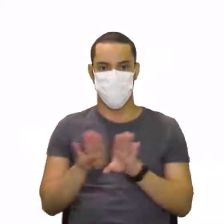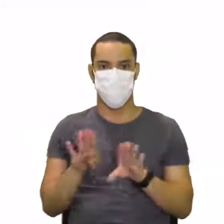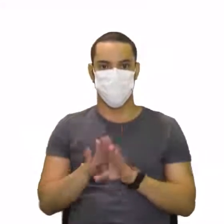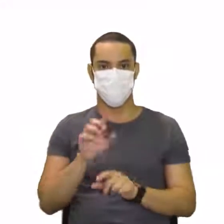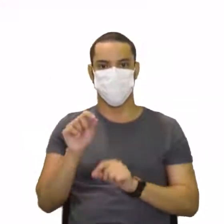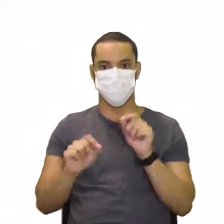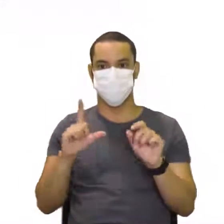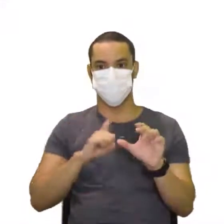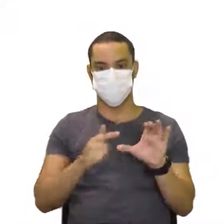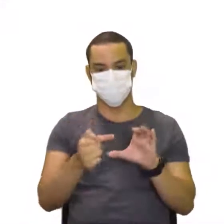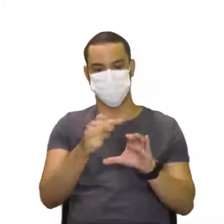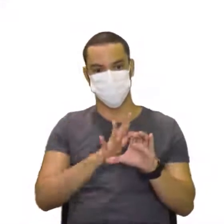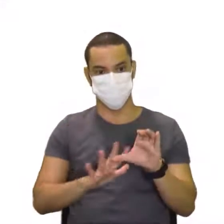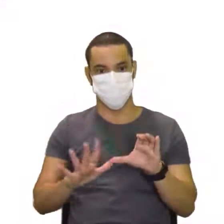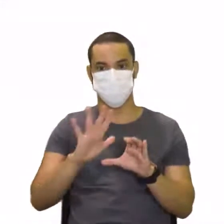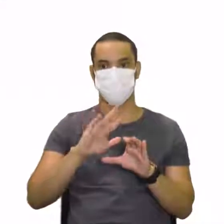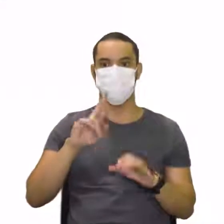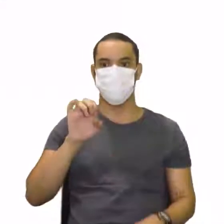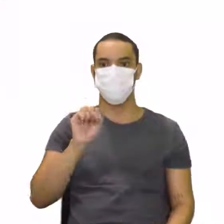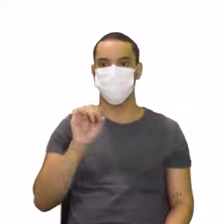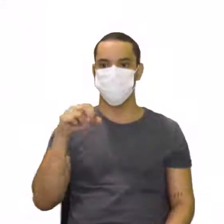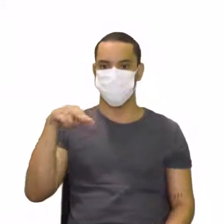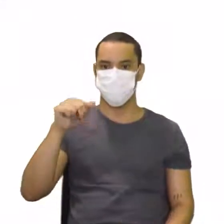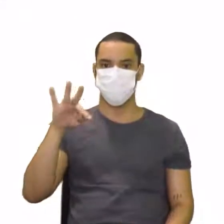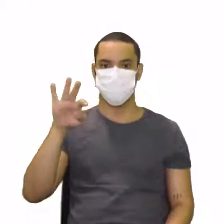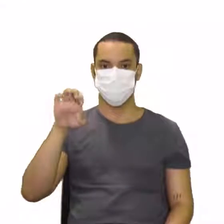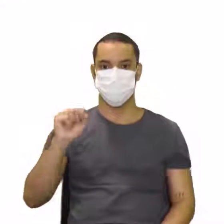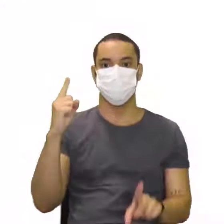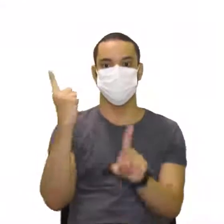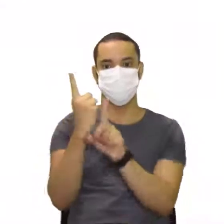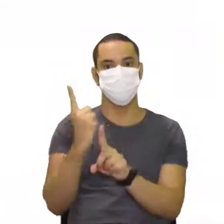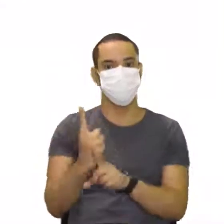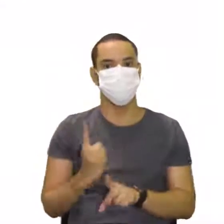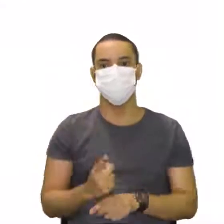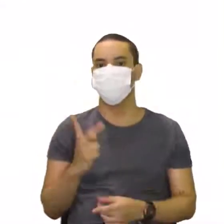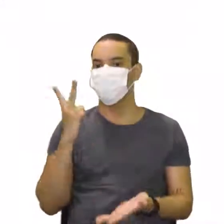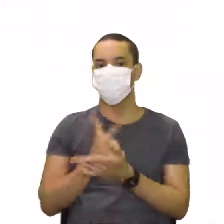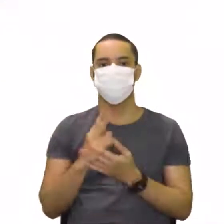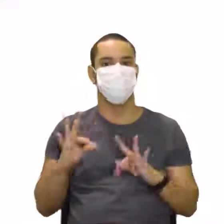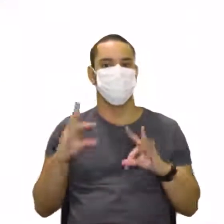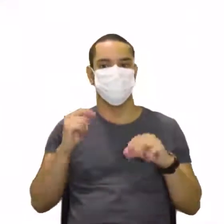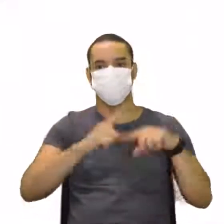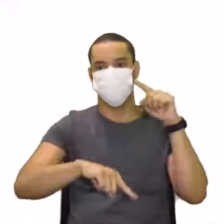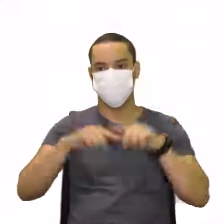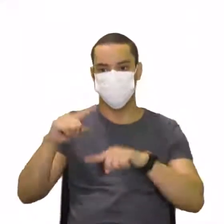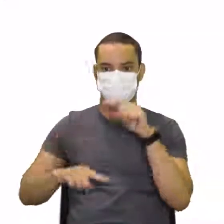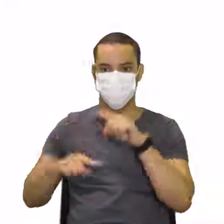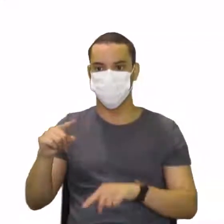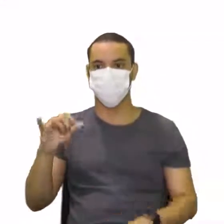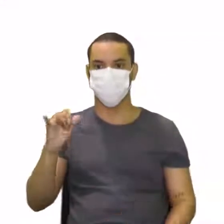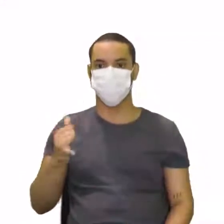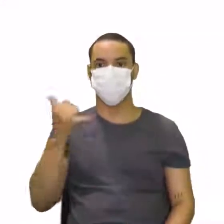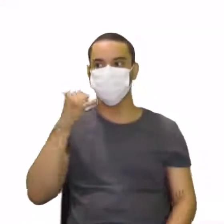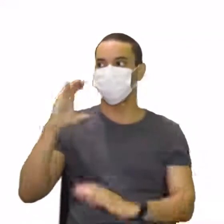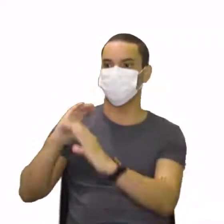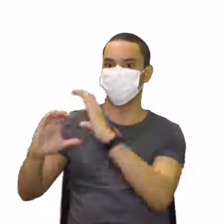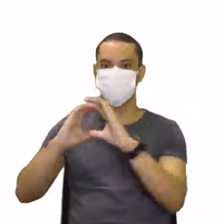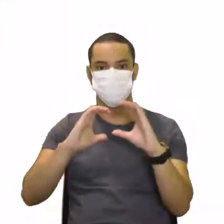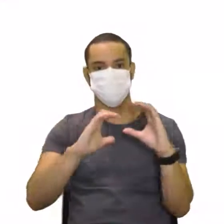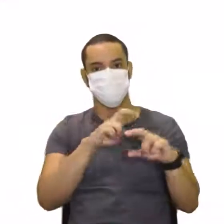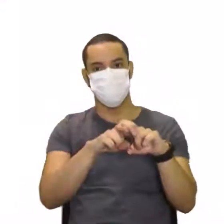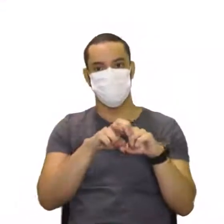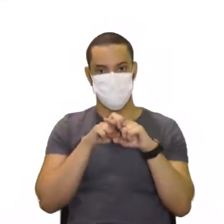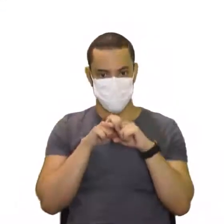só, os circuitos ressonantes são encontrados em praticamente todos os equipamentos de telecomunicação. Então, aqui a parte